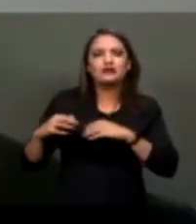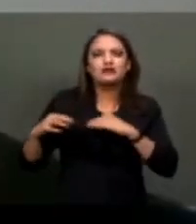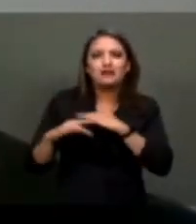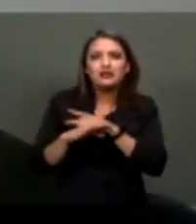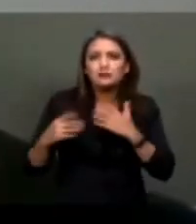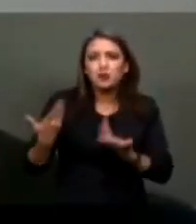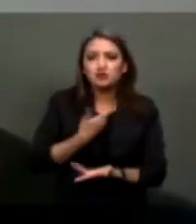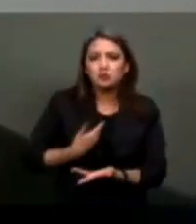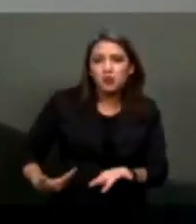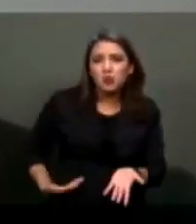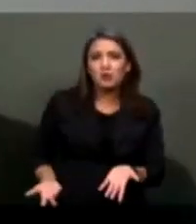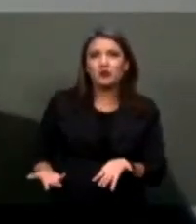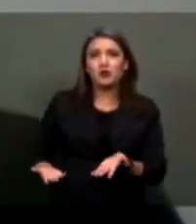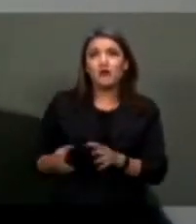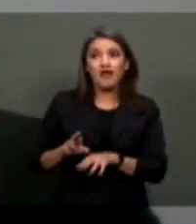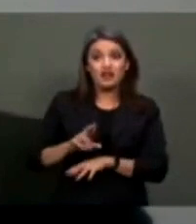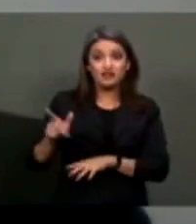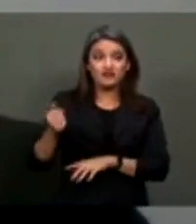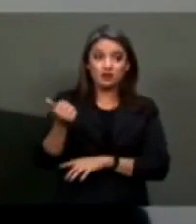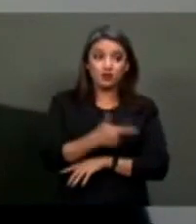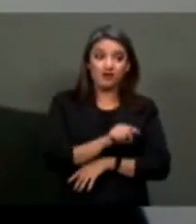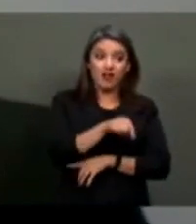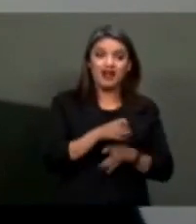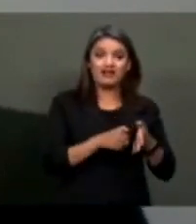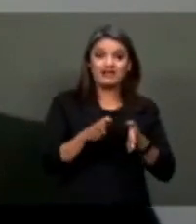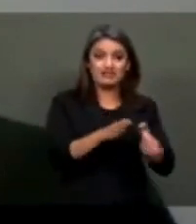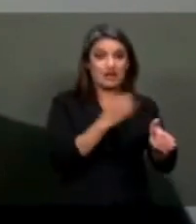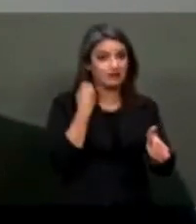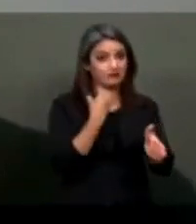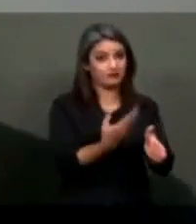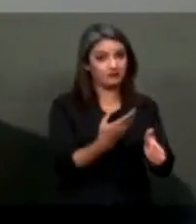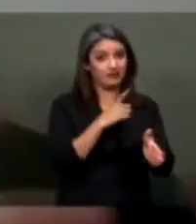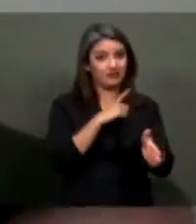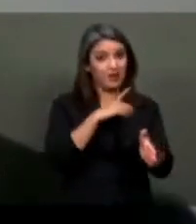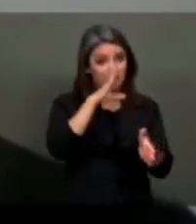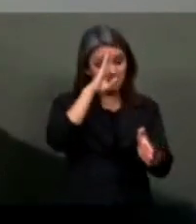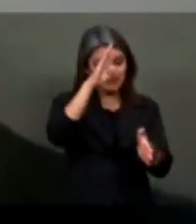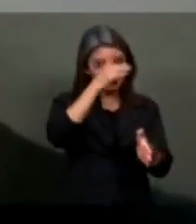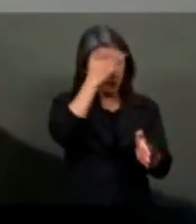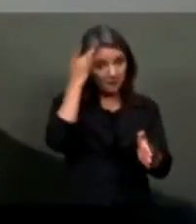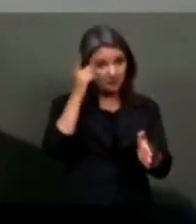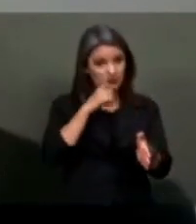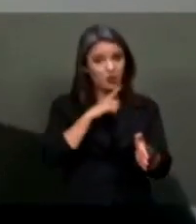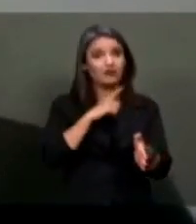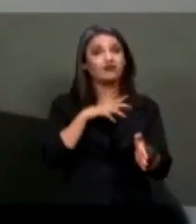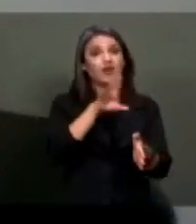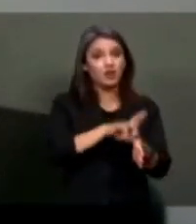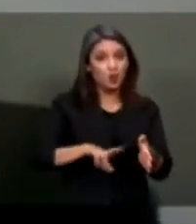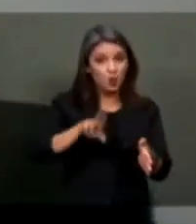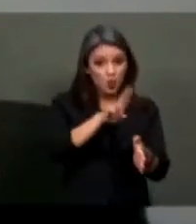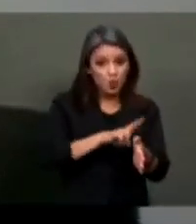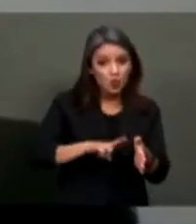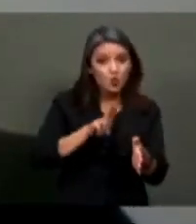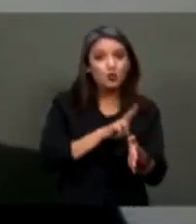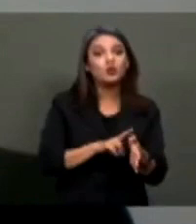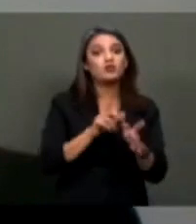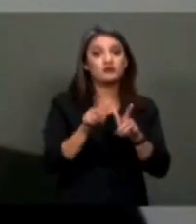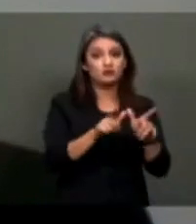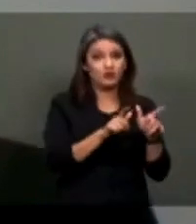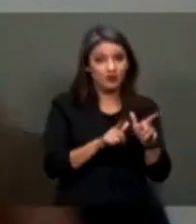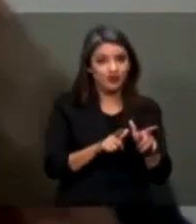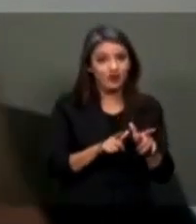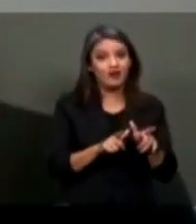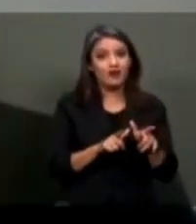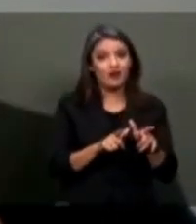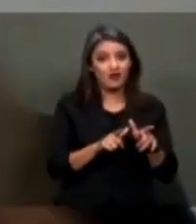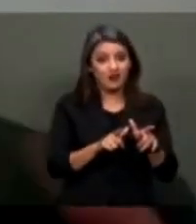estabelecimentos registrados os clientes os clientes principais das faixas de domingo o seu